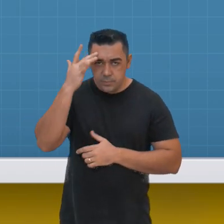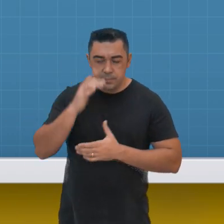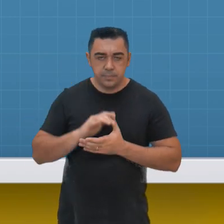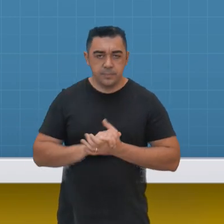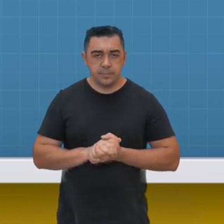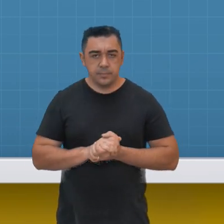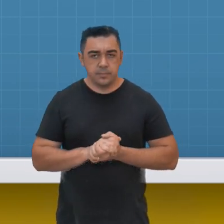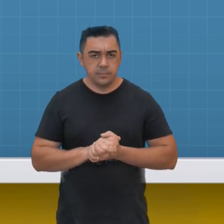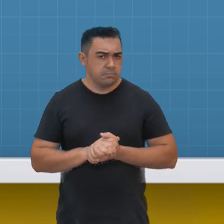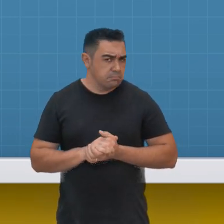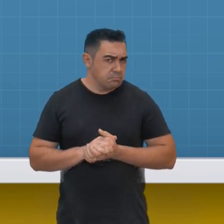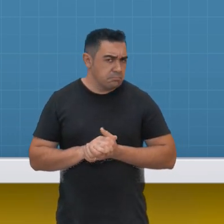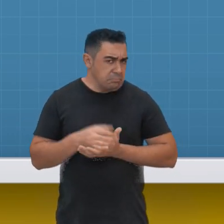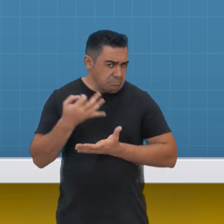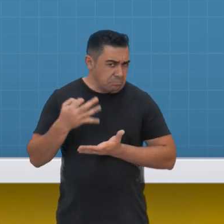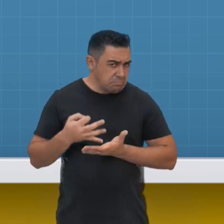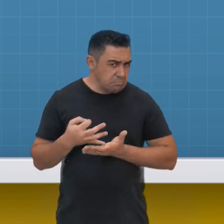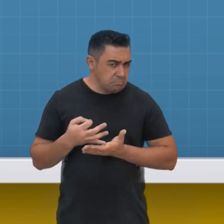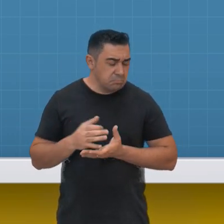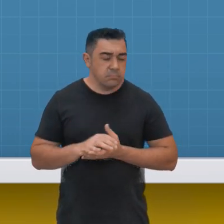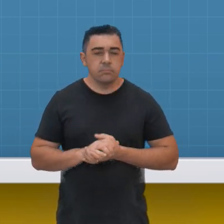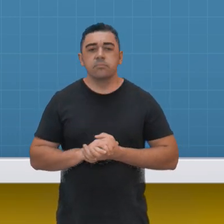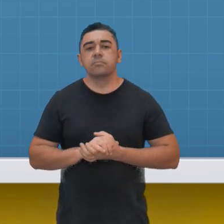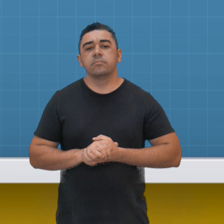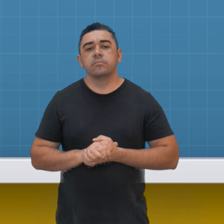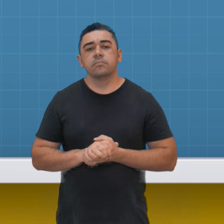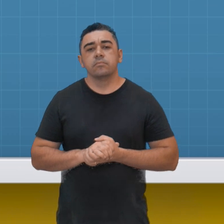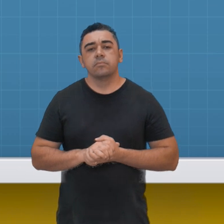pessoas. Isso é certo?